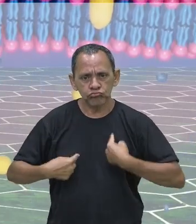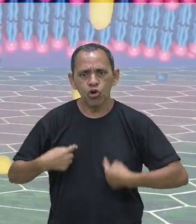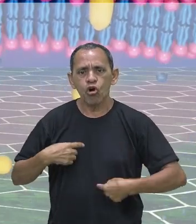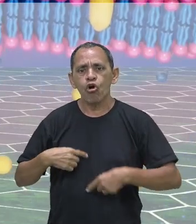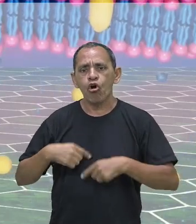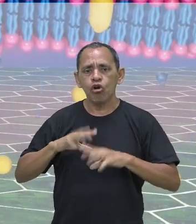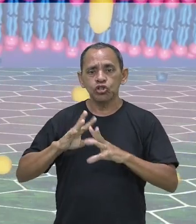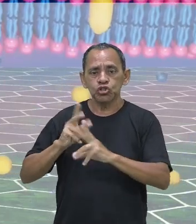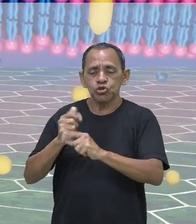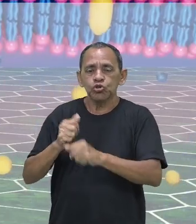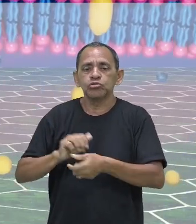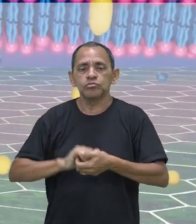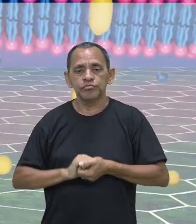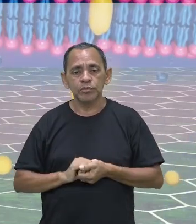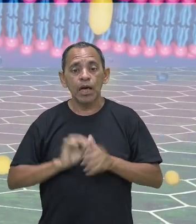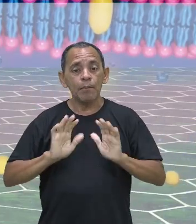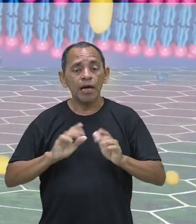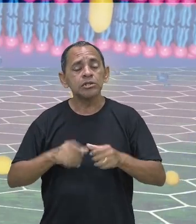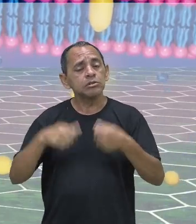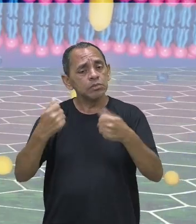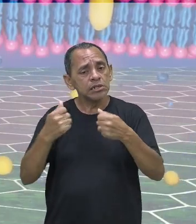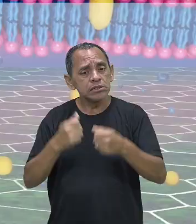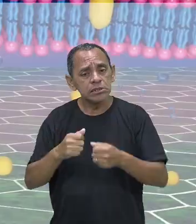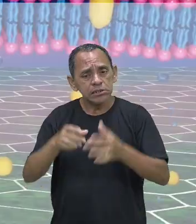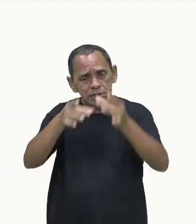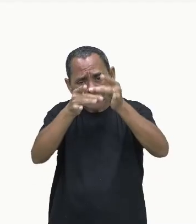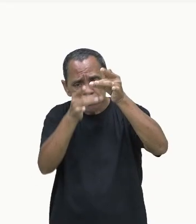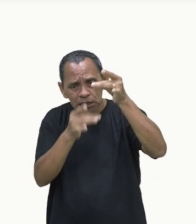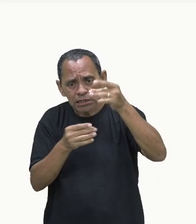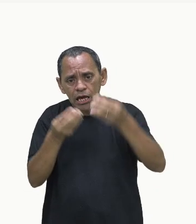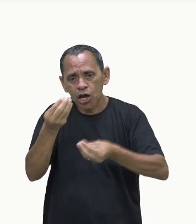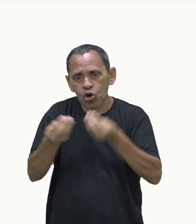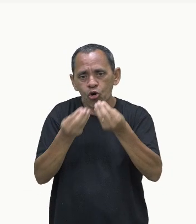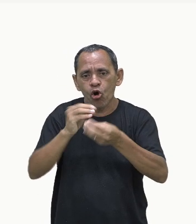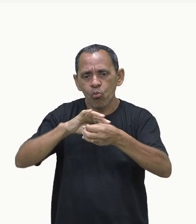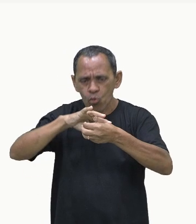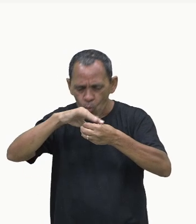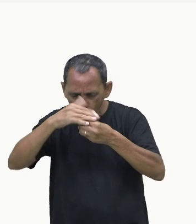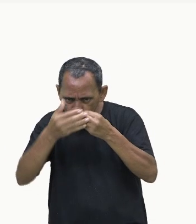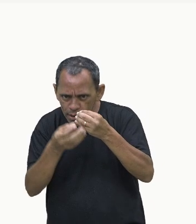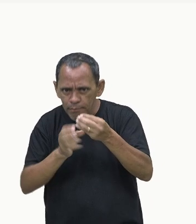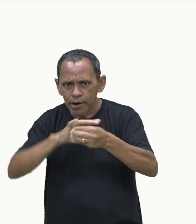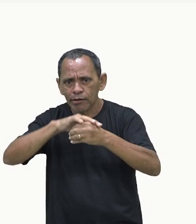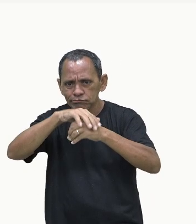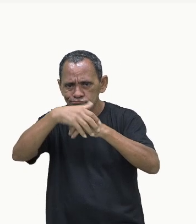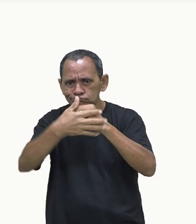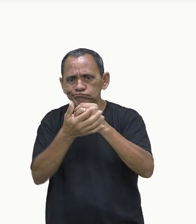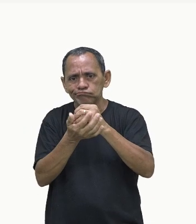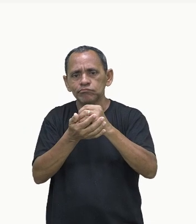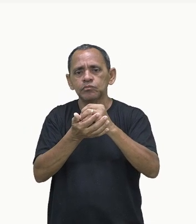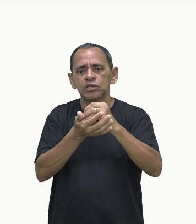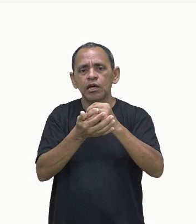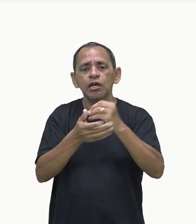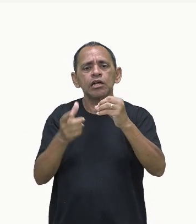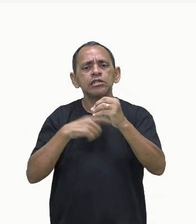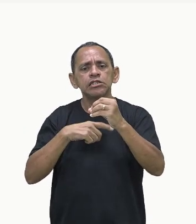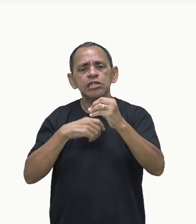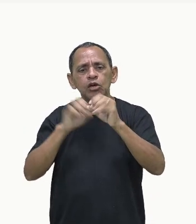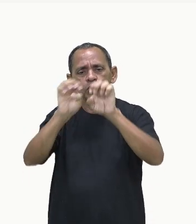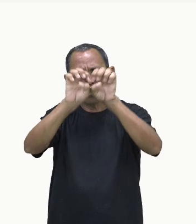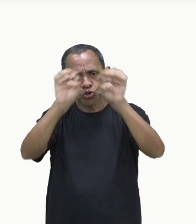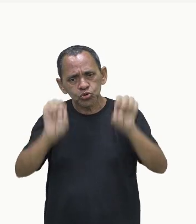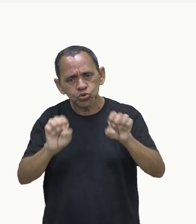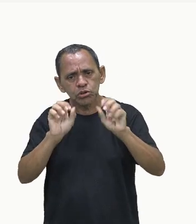detalharmos aqui esta membrana plasmática, nós vamos ver agora nesta ilustração que a membrana plasmática possui uma